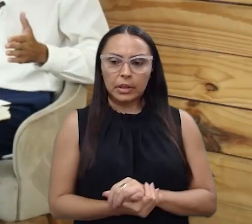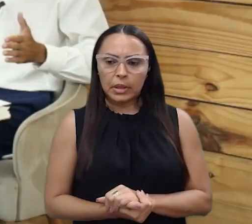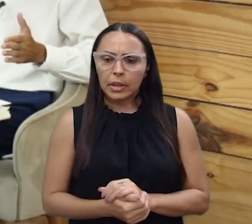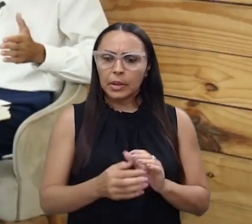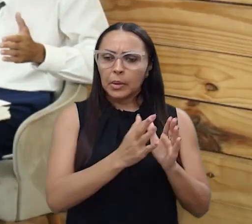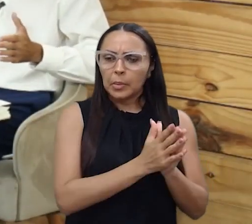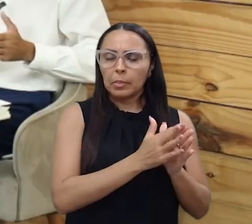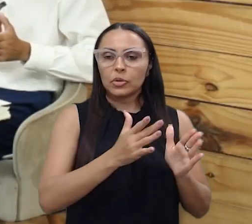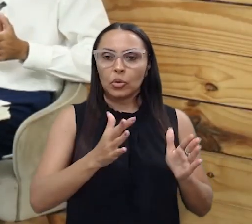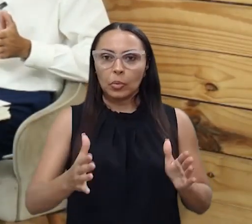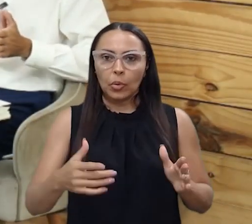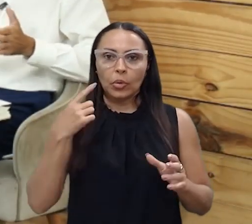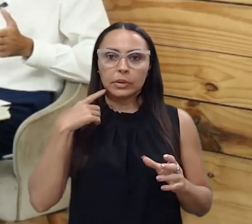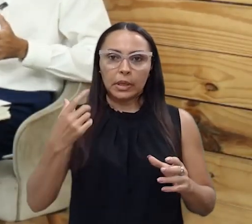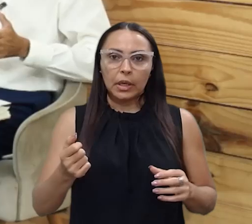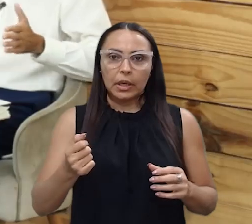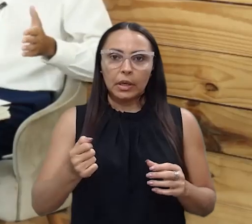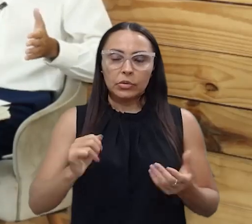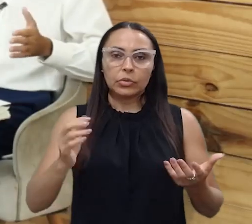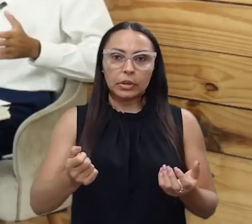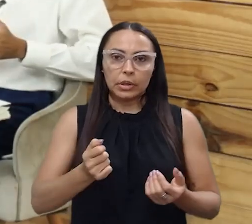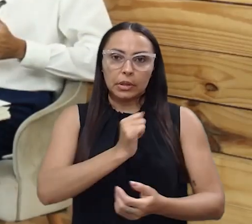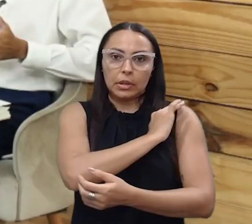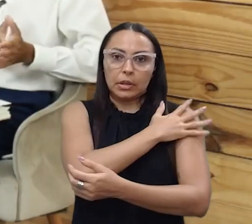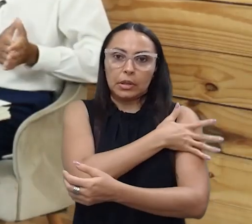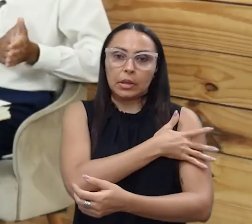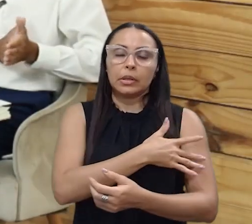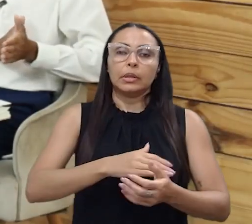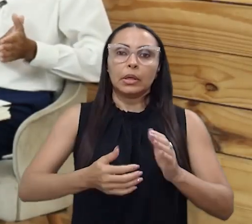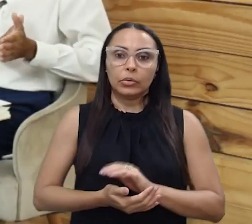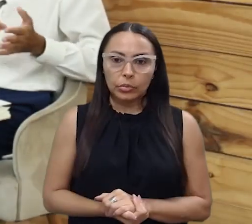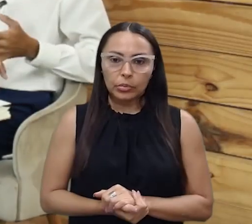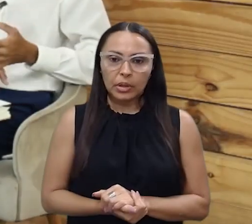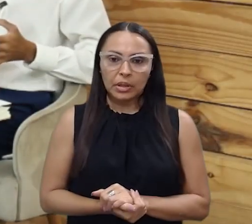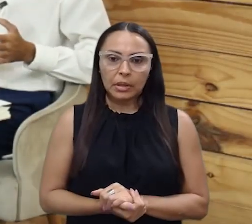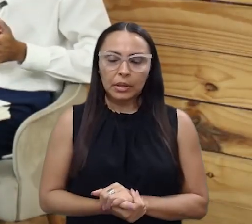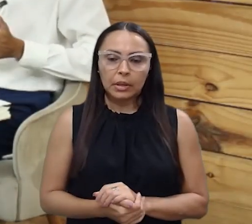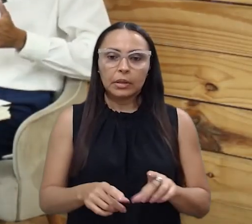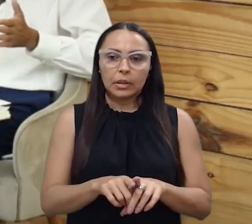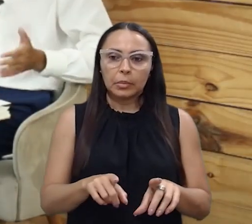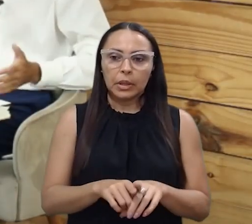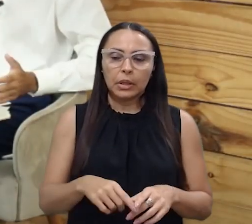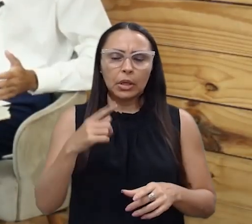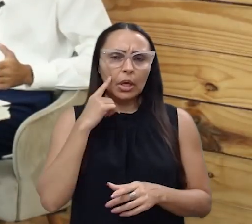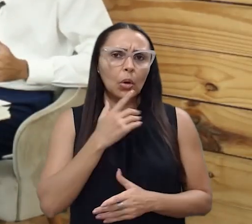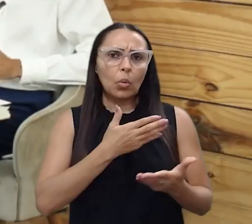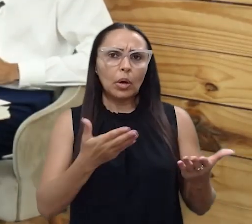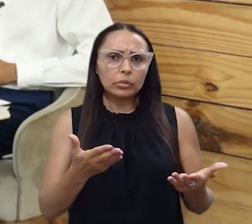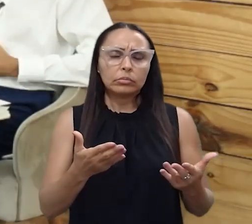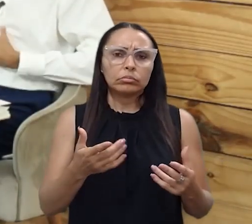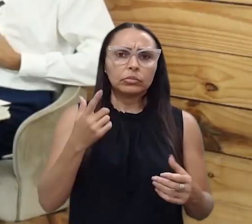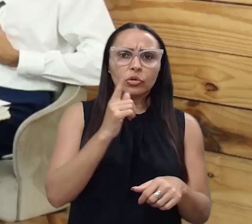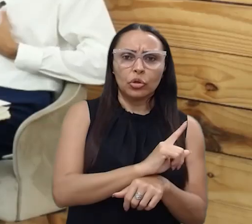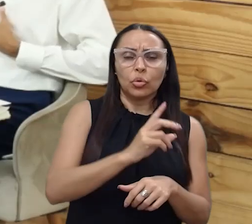pelo processo da ditadura, né? Passou por esse processo muito difícil. E aí ele já, enquanto artista, enquanto gestor cultural,